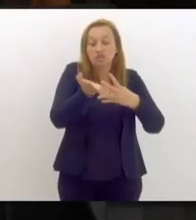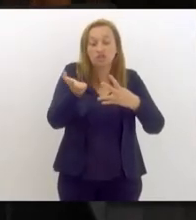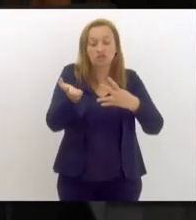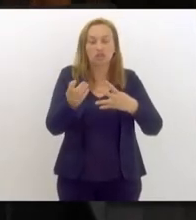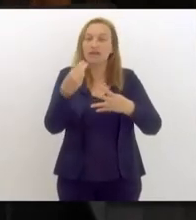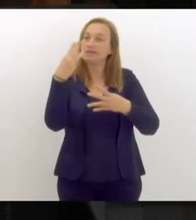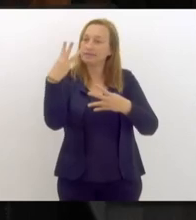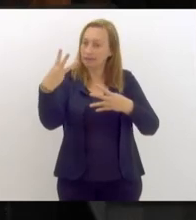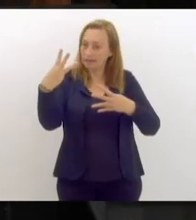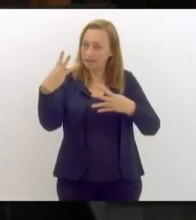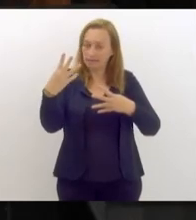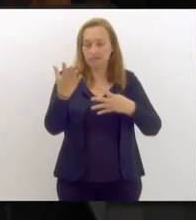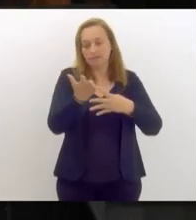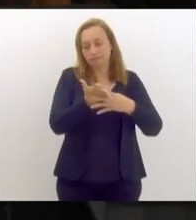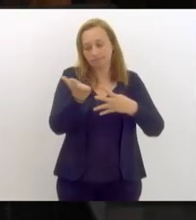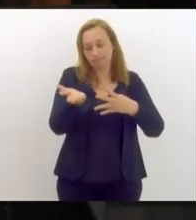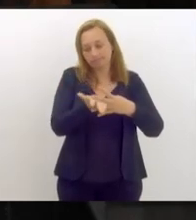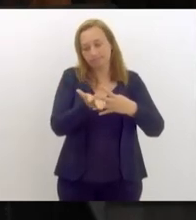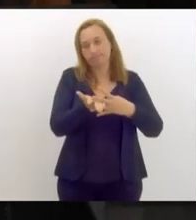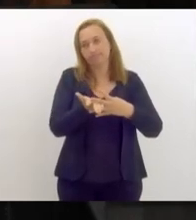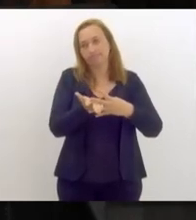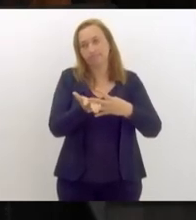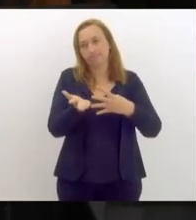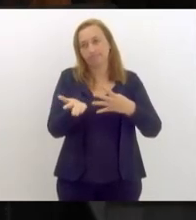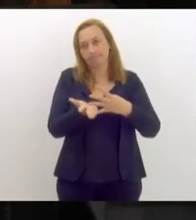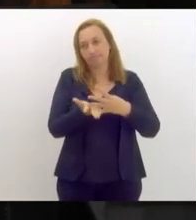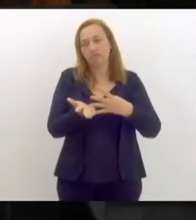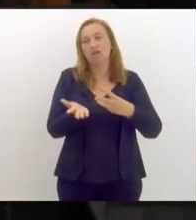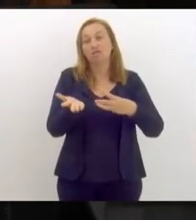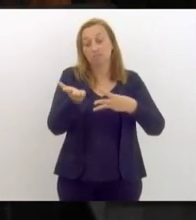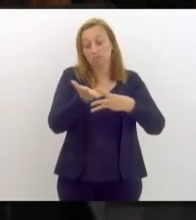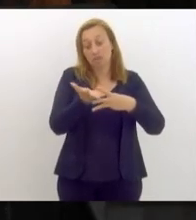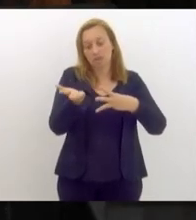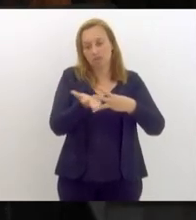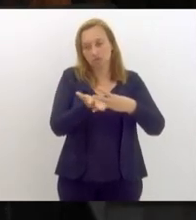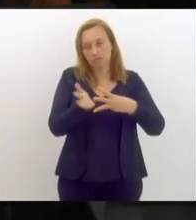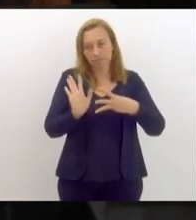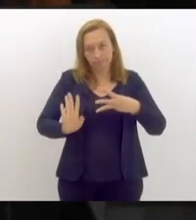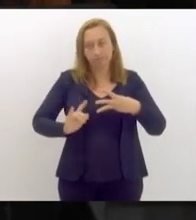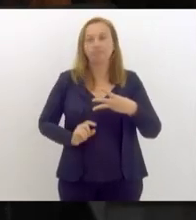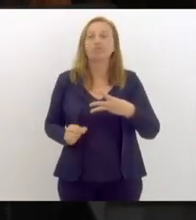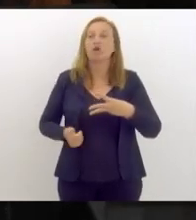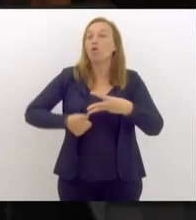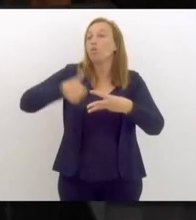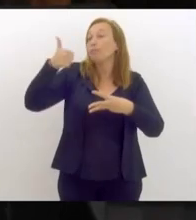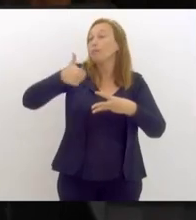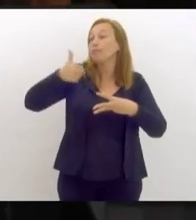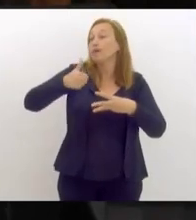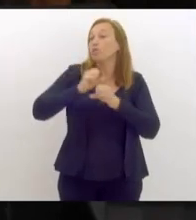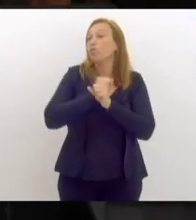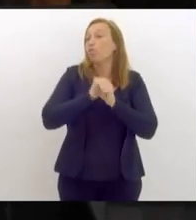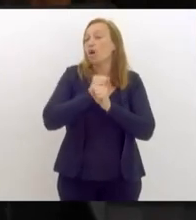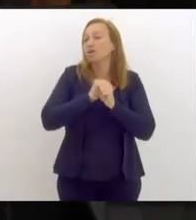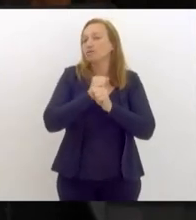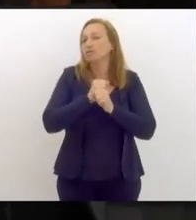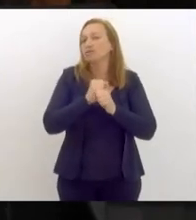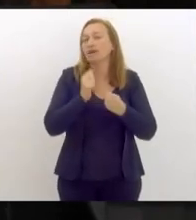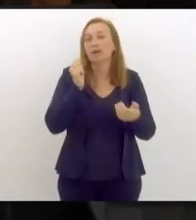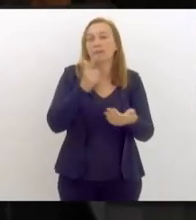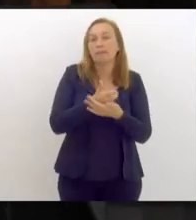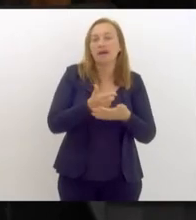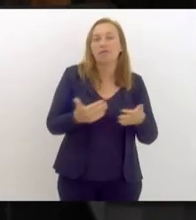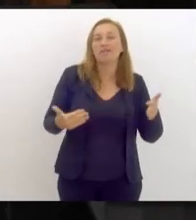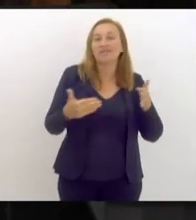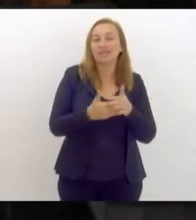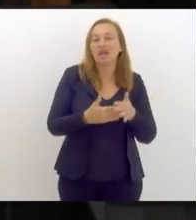em três etapas três anos consecutivos no primeiro ano a ser pago até